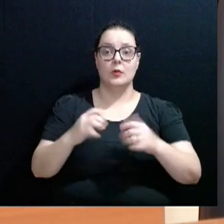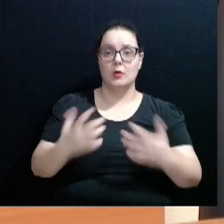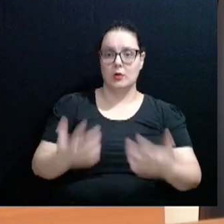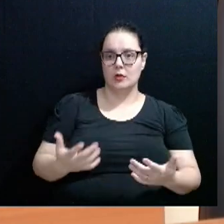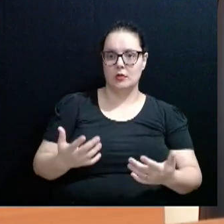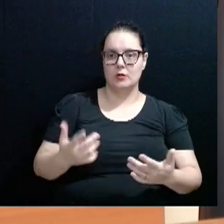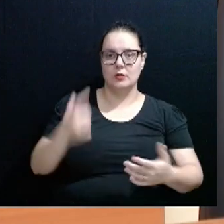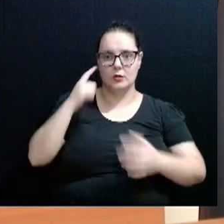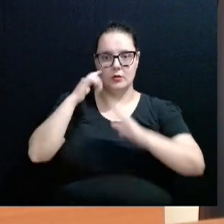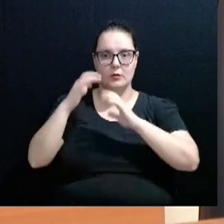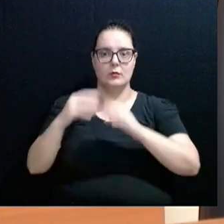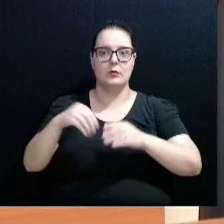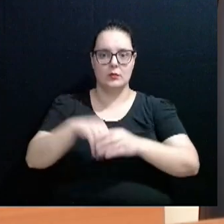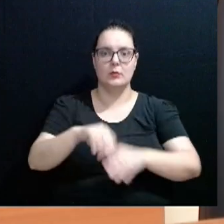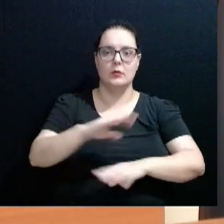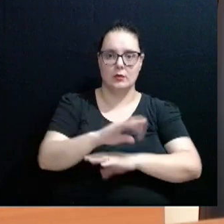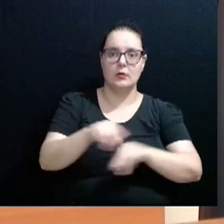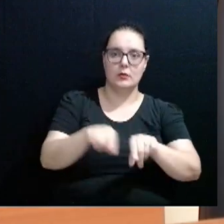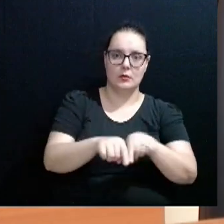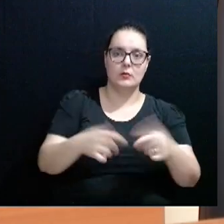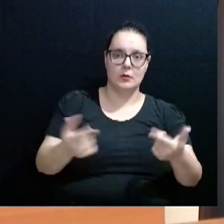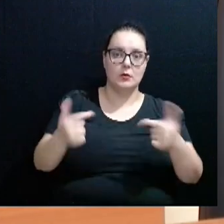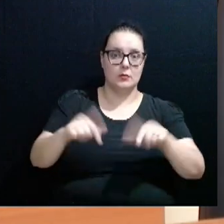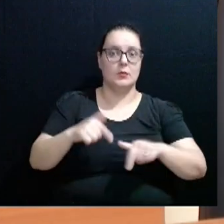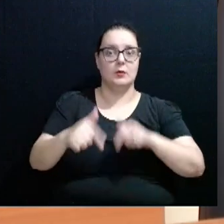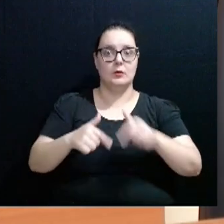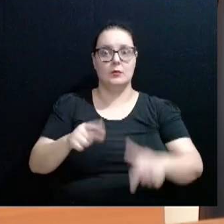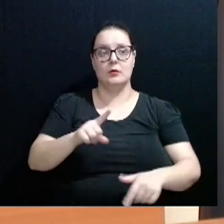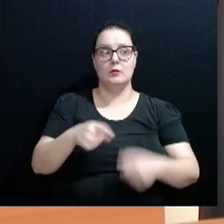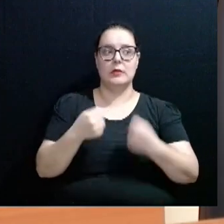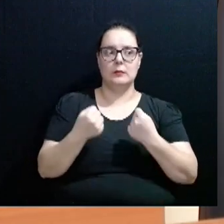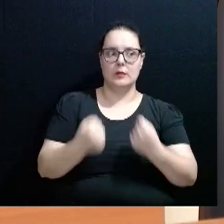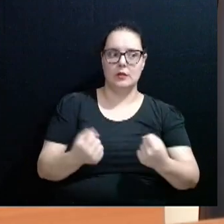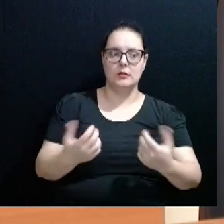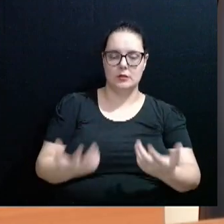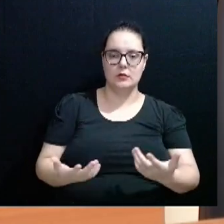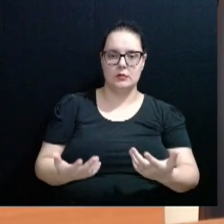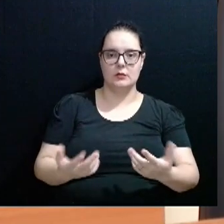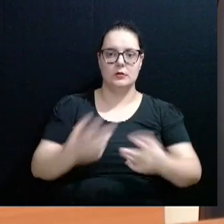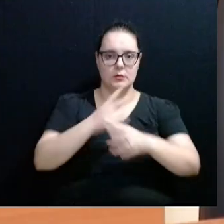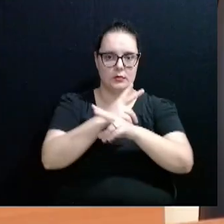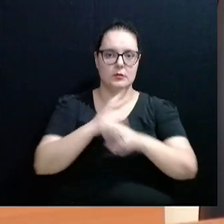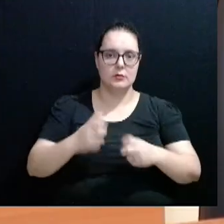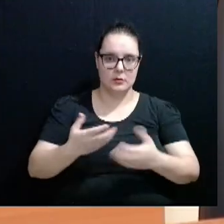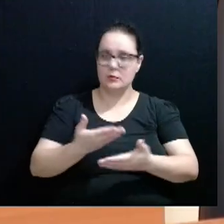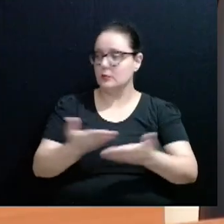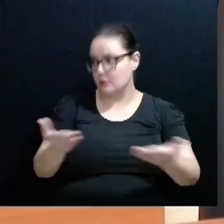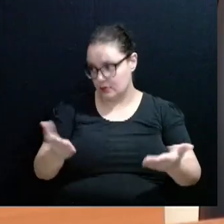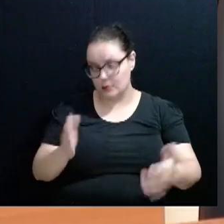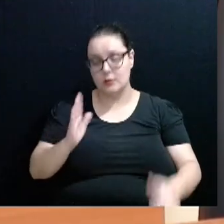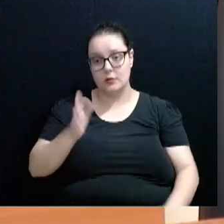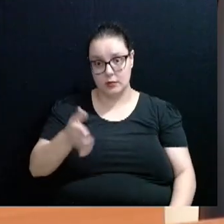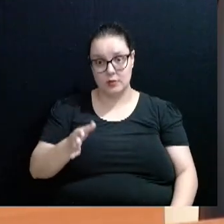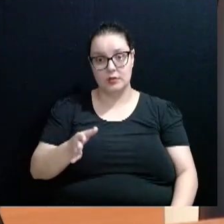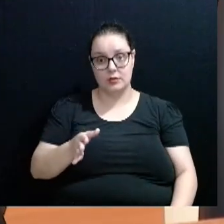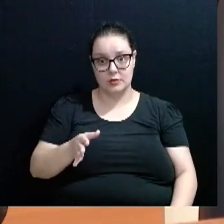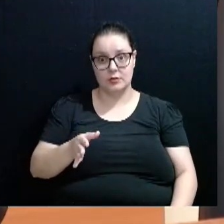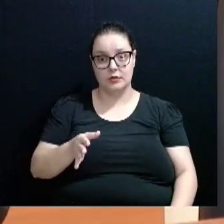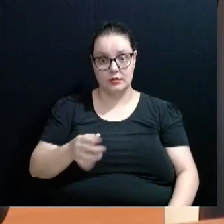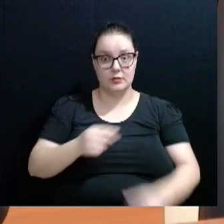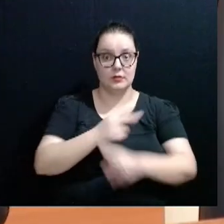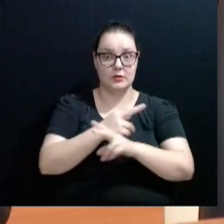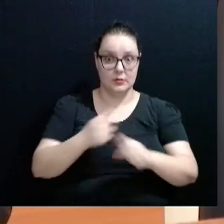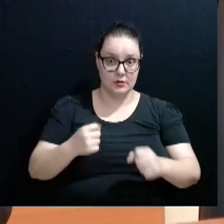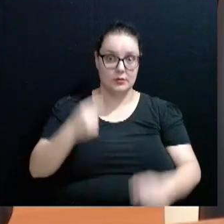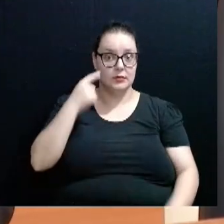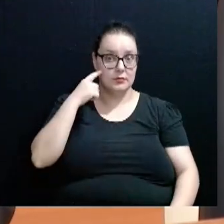casa também, né, para que o ambiente de trabalho não fique tão tóxico para vocês, que já é, né, tóxico de um modo geral e ainda